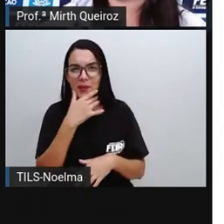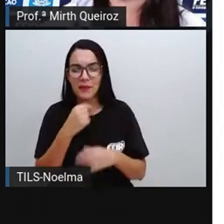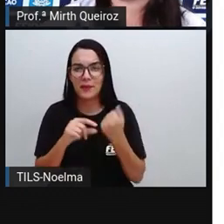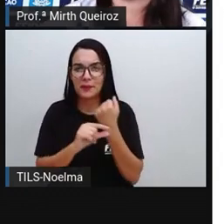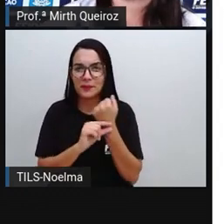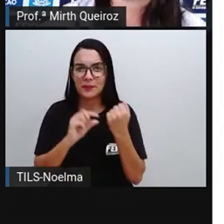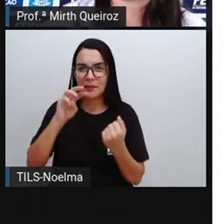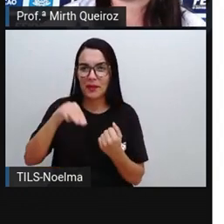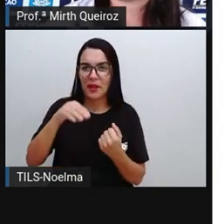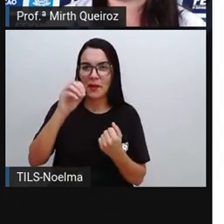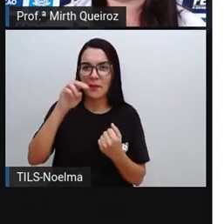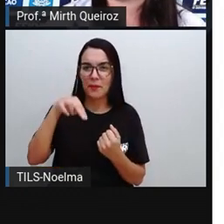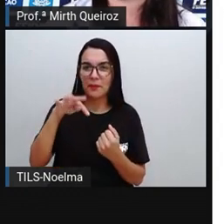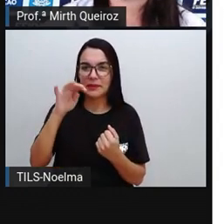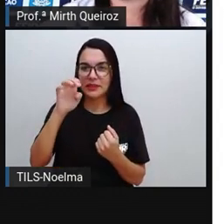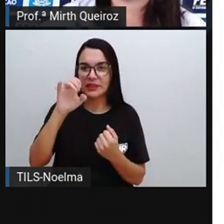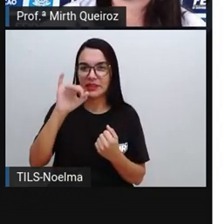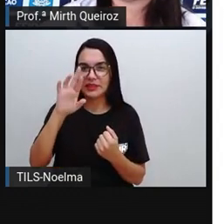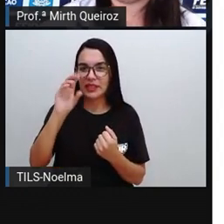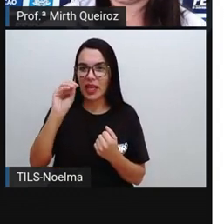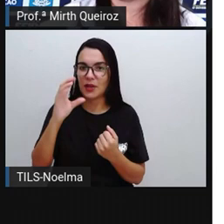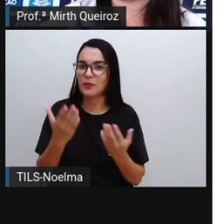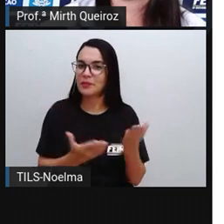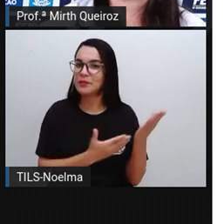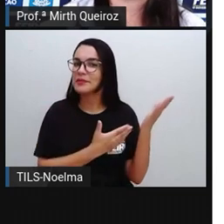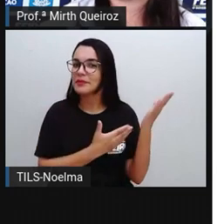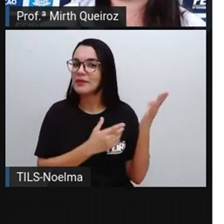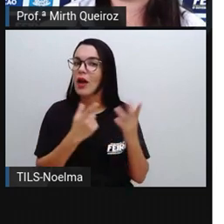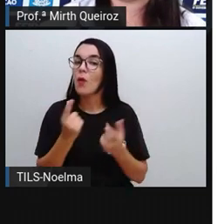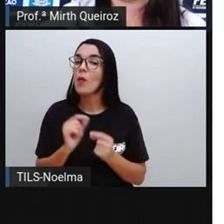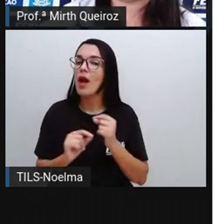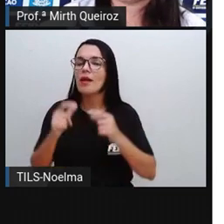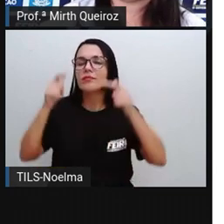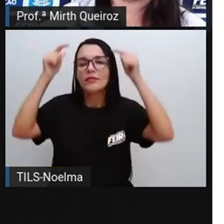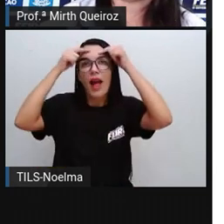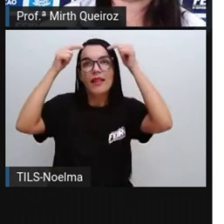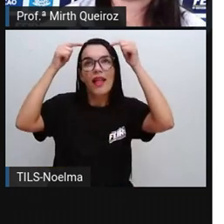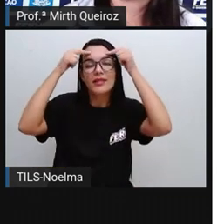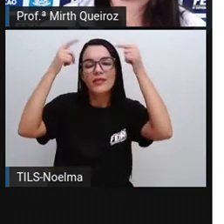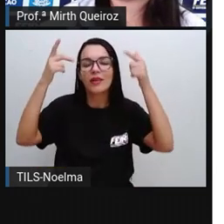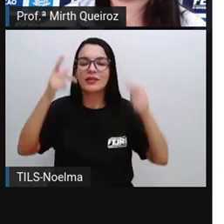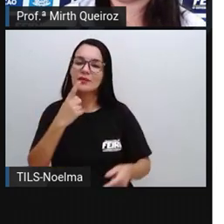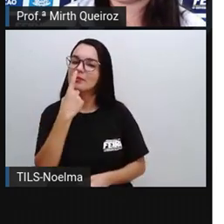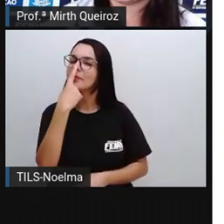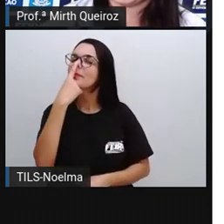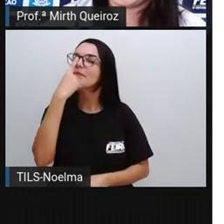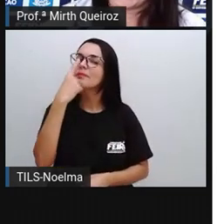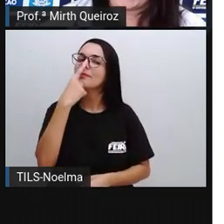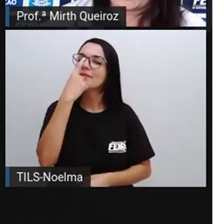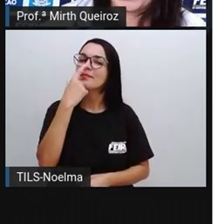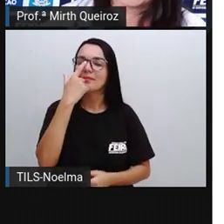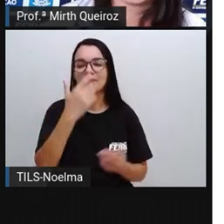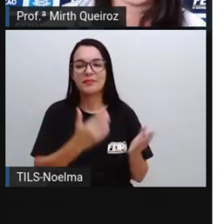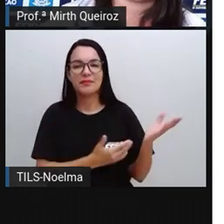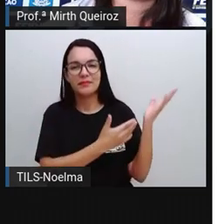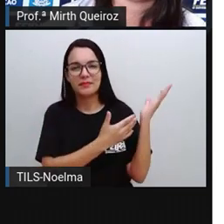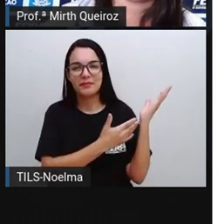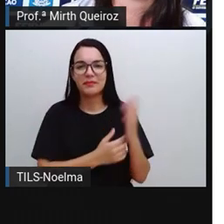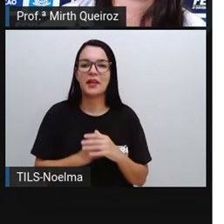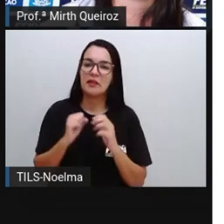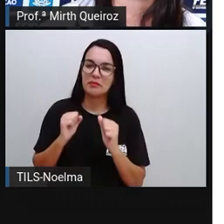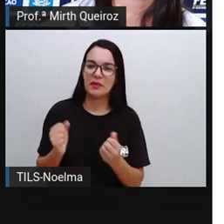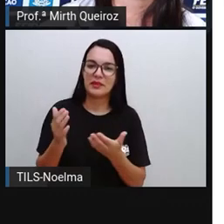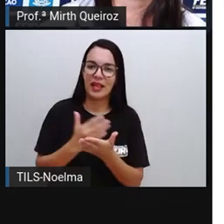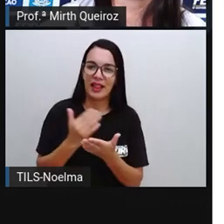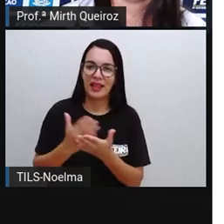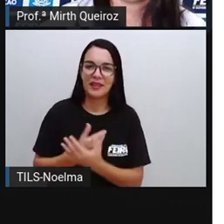vocês começarem pelo primeiro livro, que são As Reinações de Narizinho. É quando surgem aí os personagens,